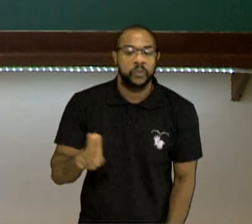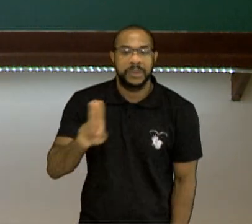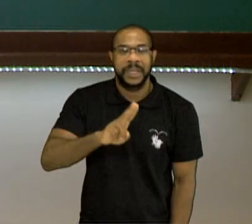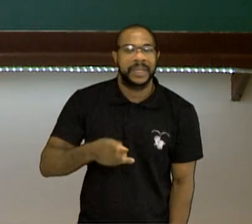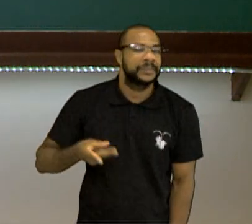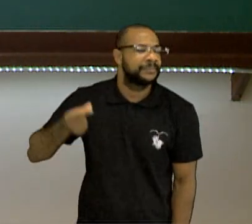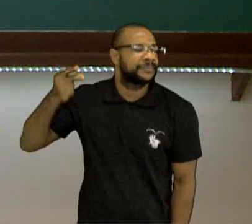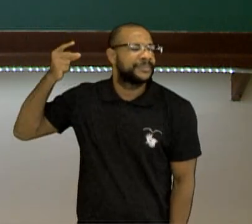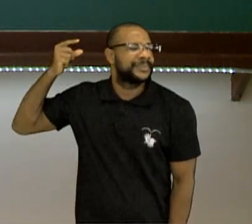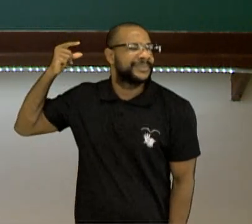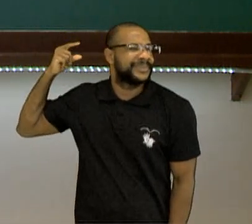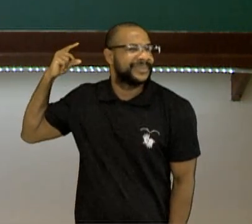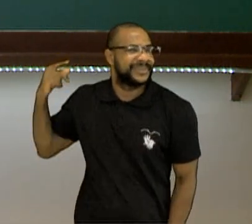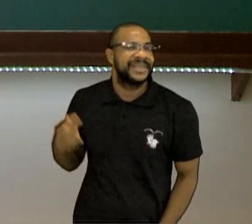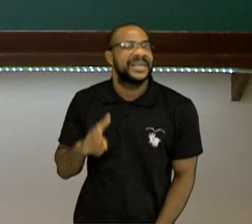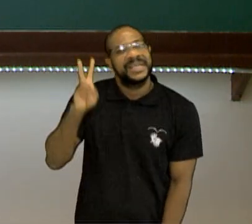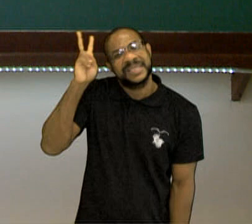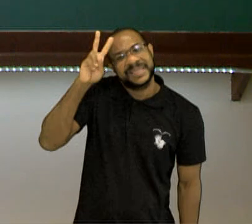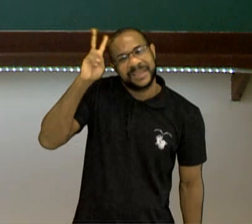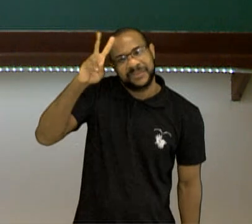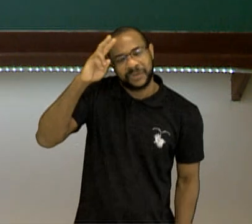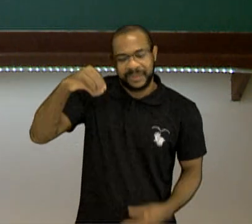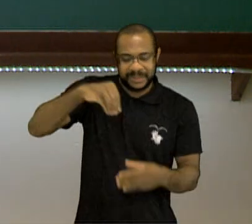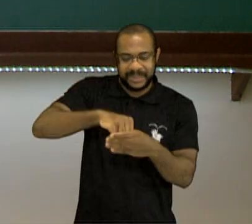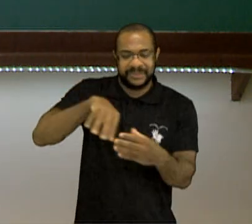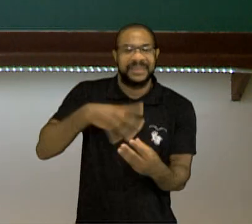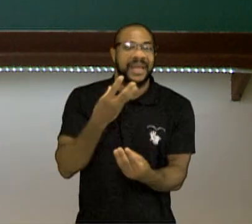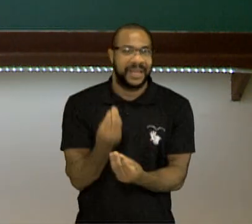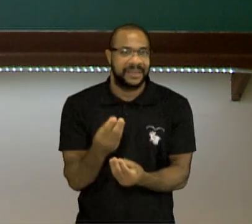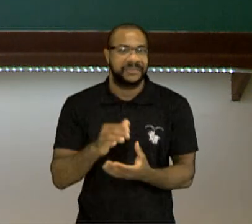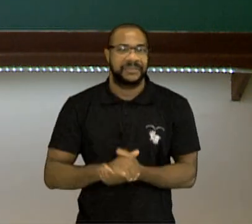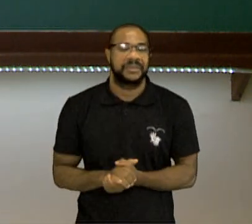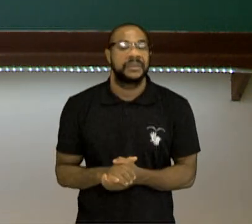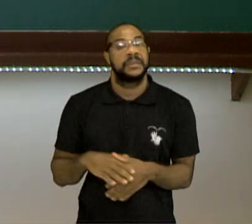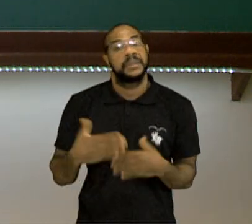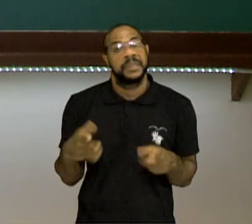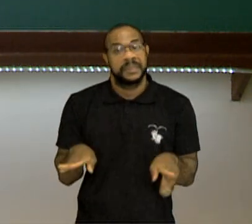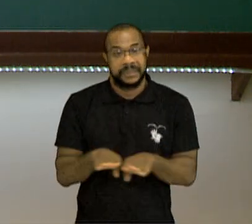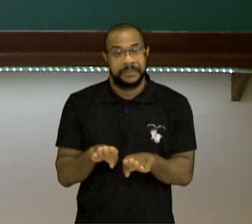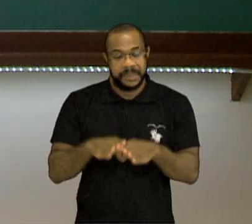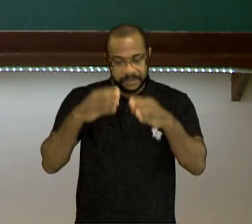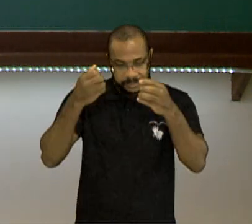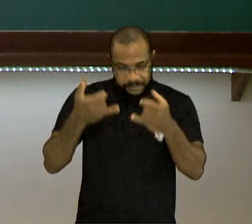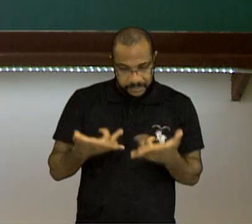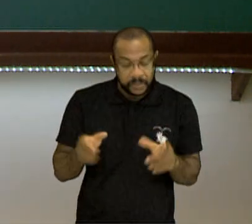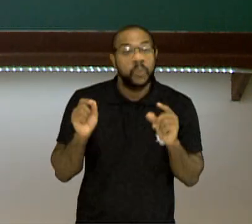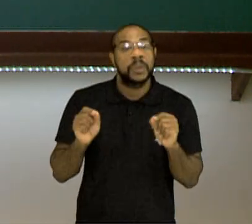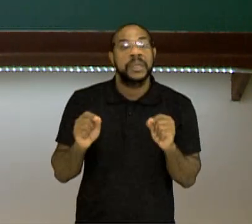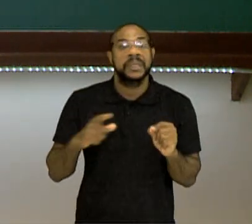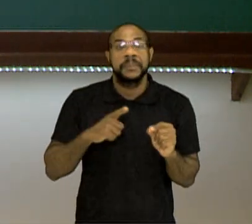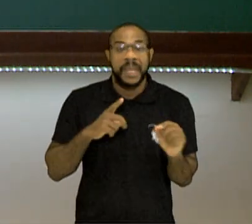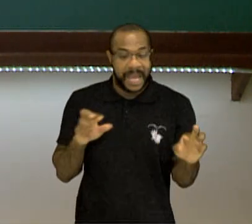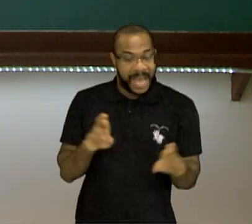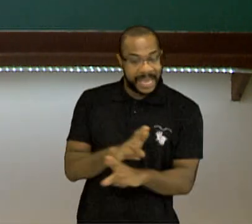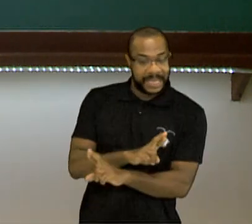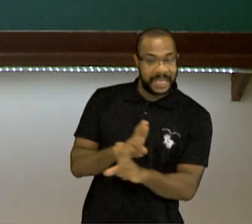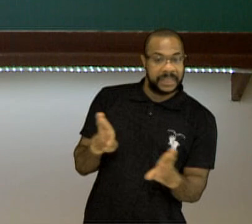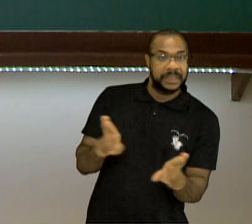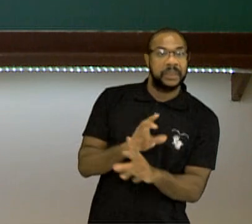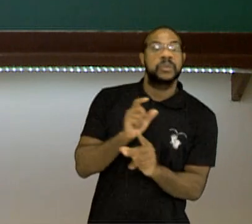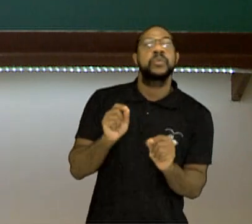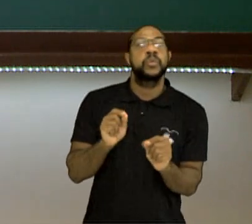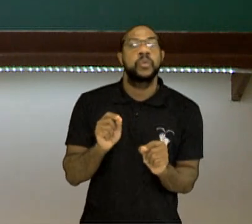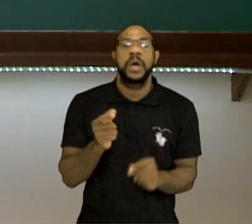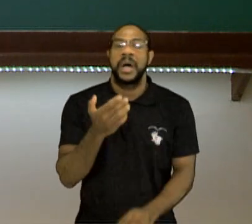durante todo o tempo na história da arte. Nós vimos também a relação do artista com a